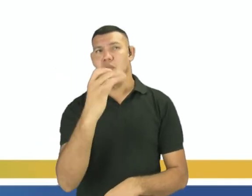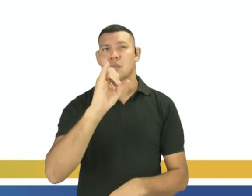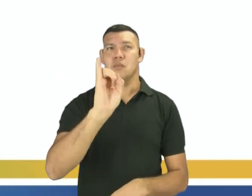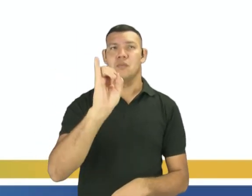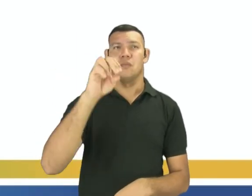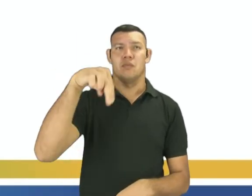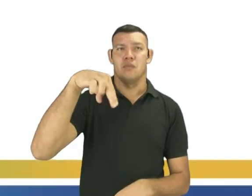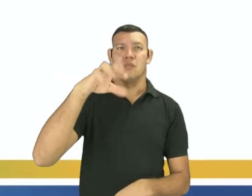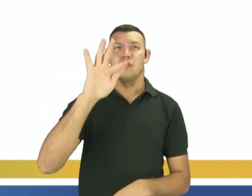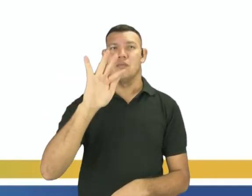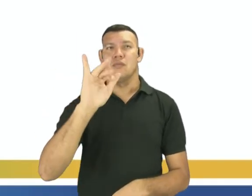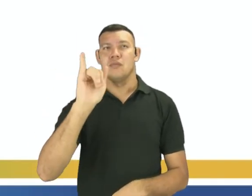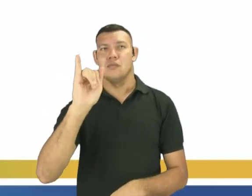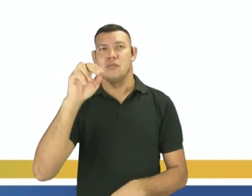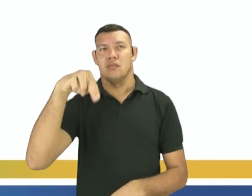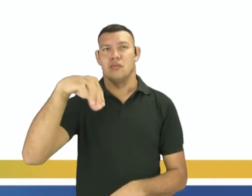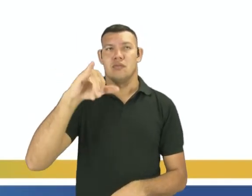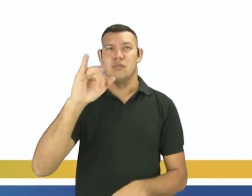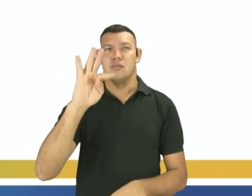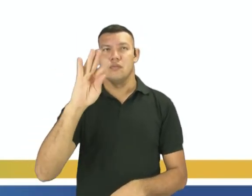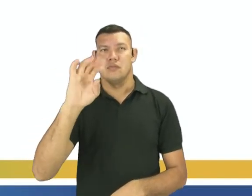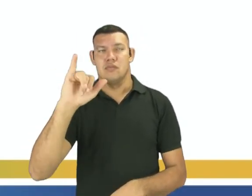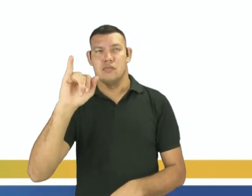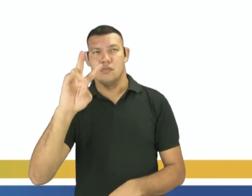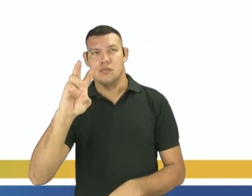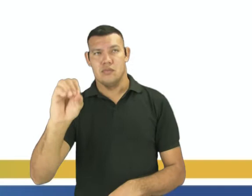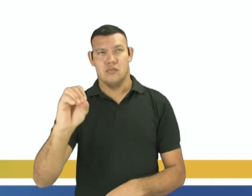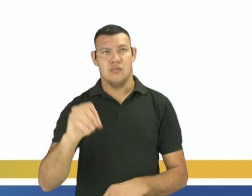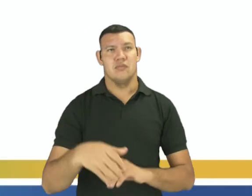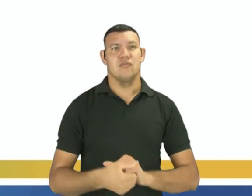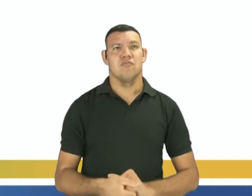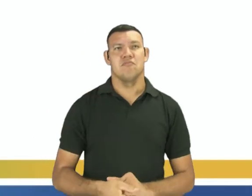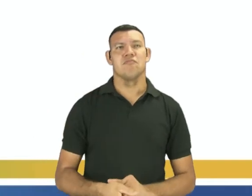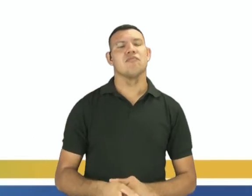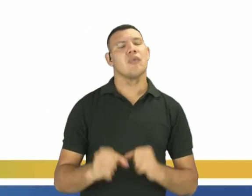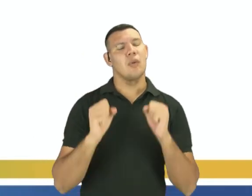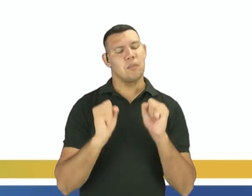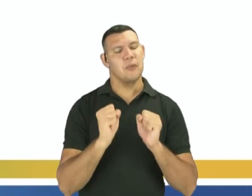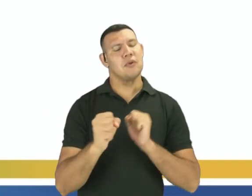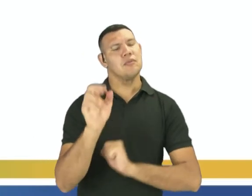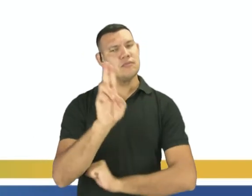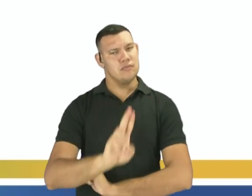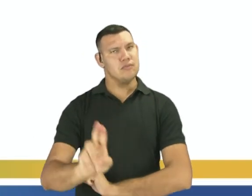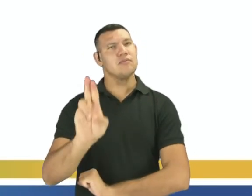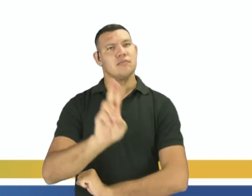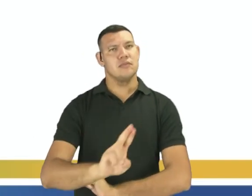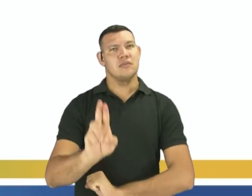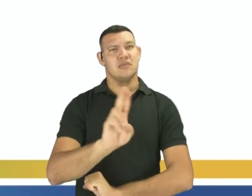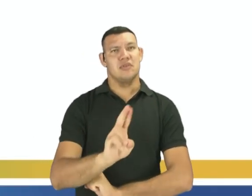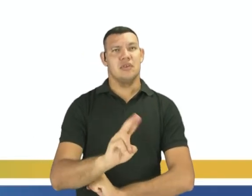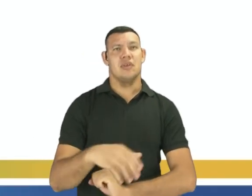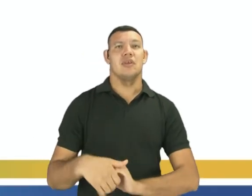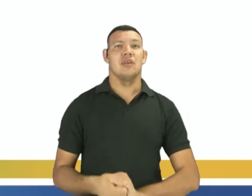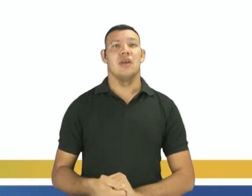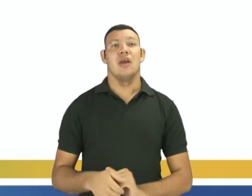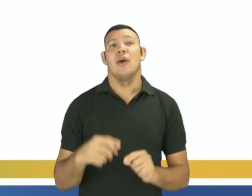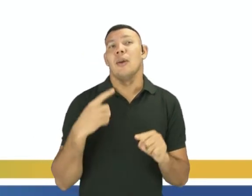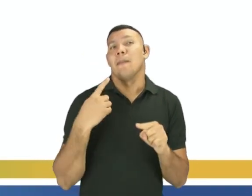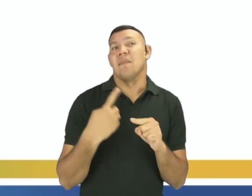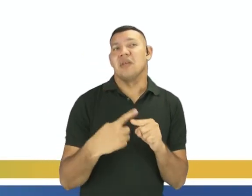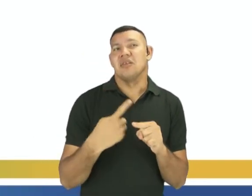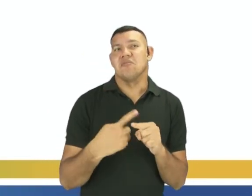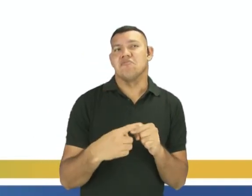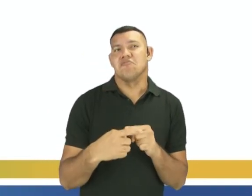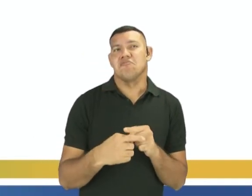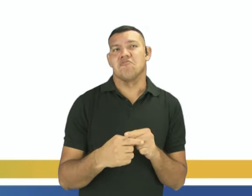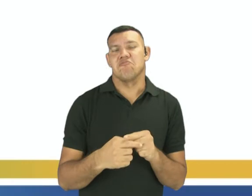usados tanto no gerúndio quanto no infinitivo e não haverá mudança de sentido. Tá ok? Exemplo,